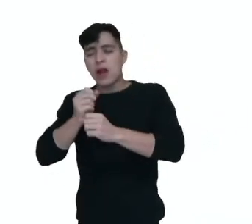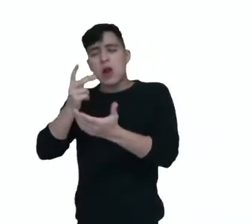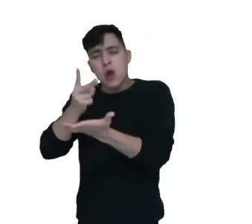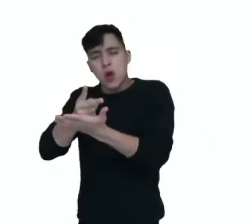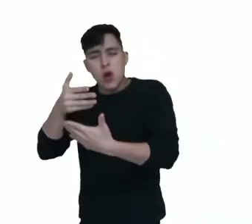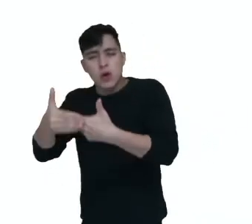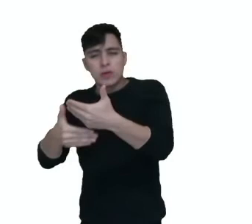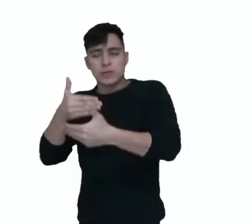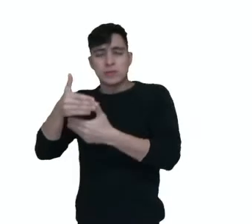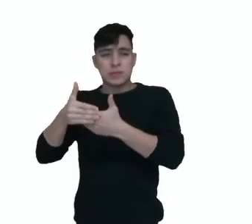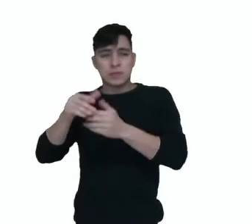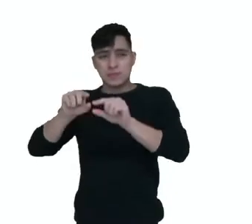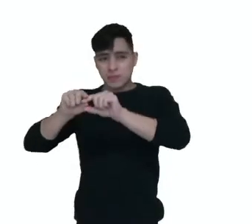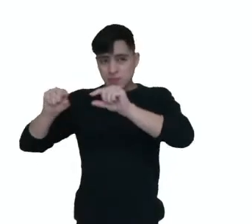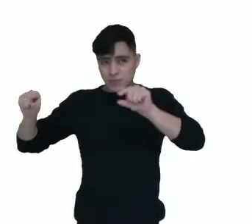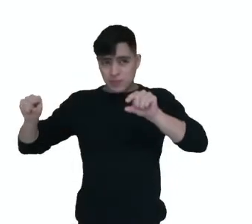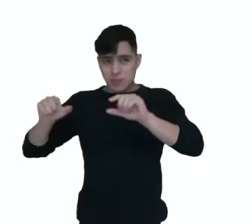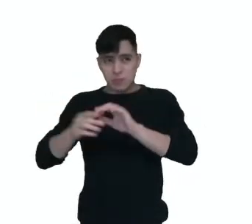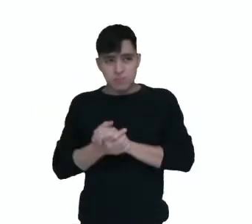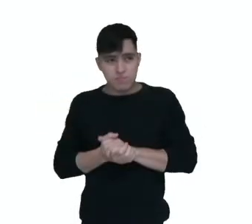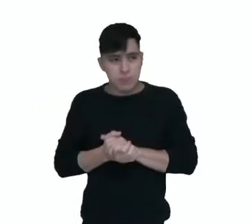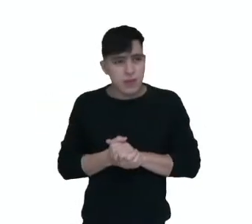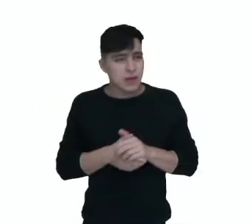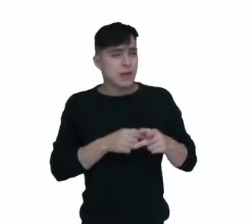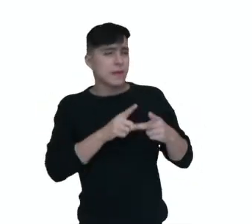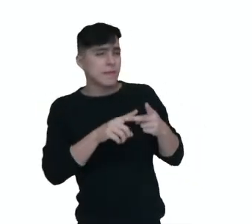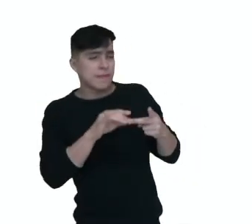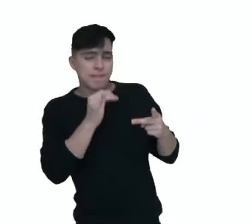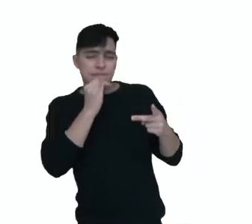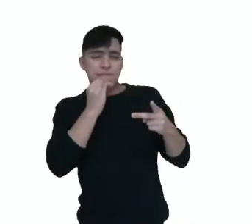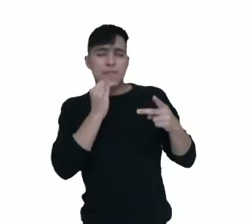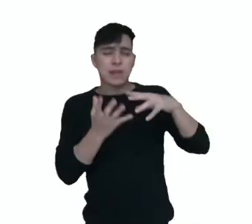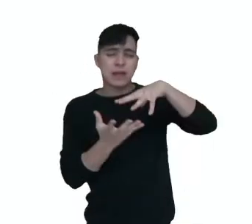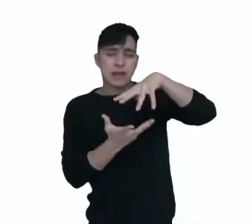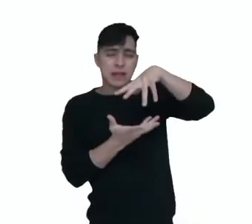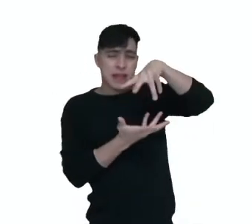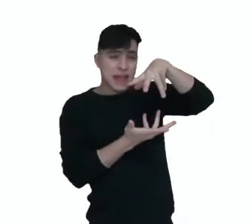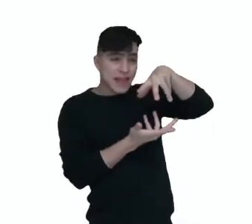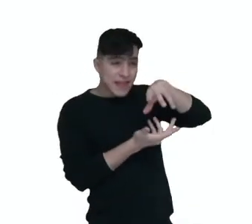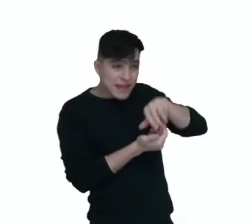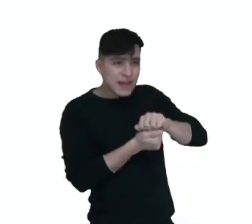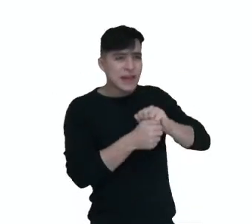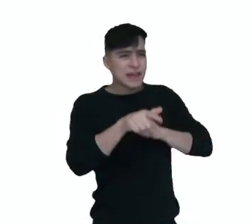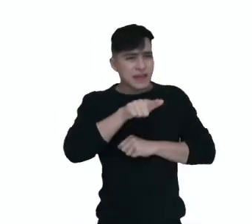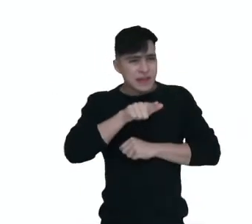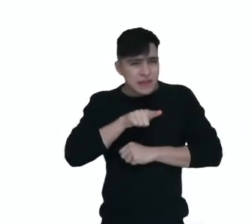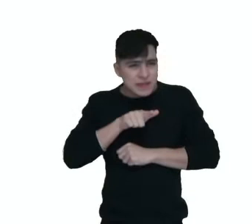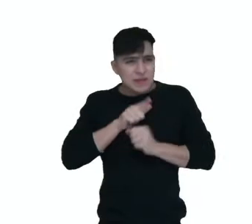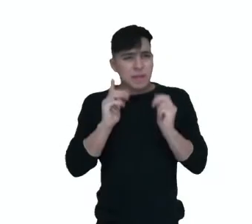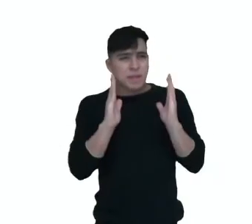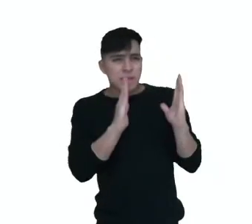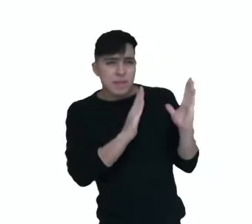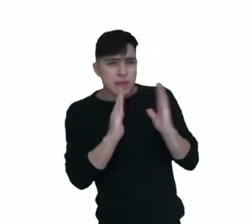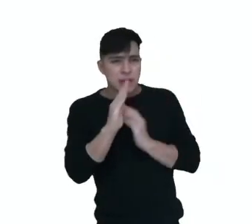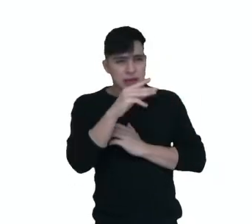3,97 elevado a menos 20. Se você pegar, por exemplo, da nossa querida Terra, nós temos aproximadamente um período